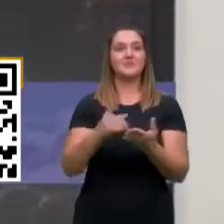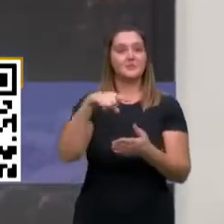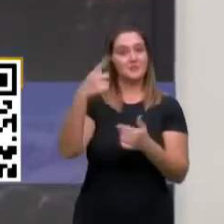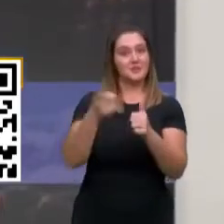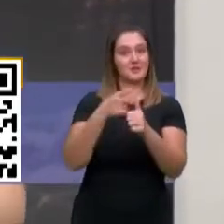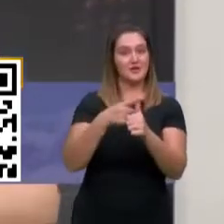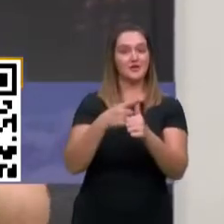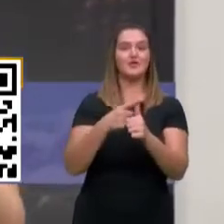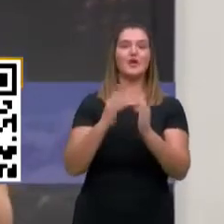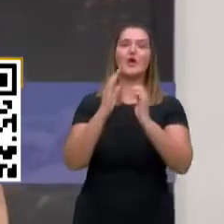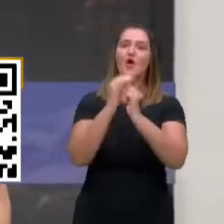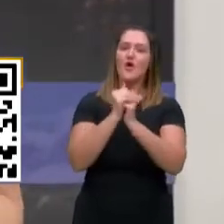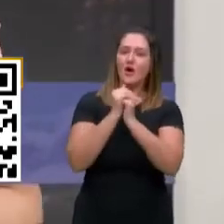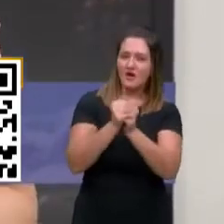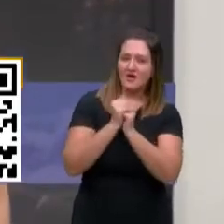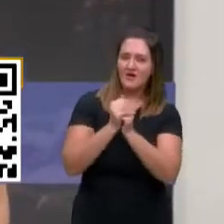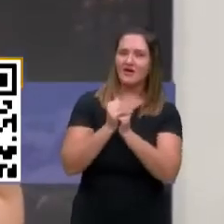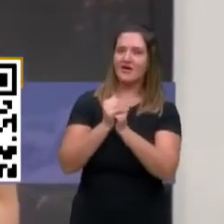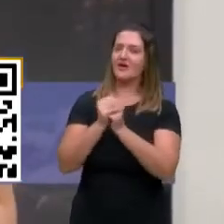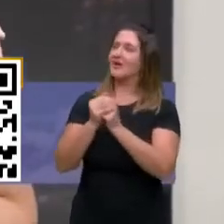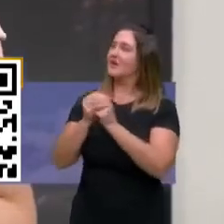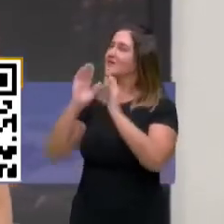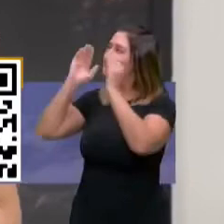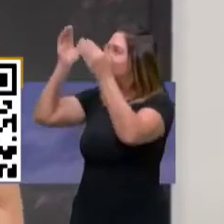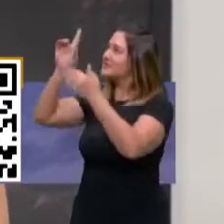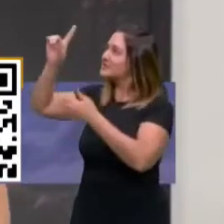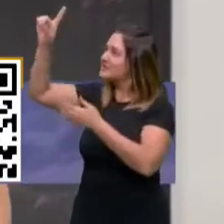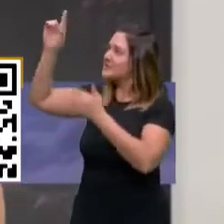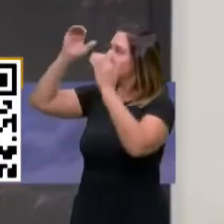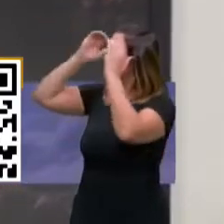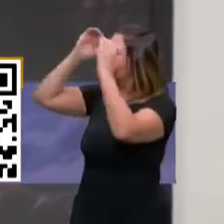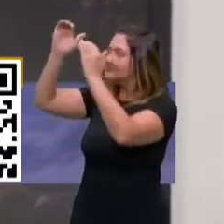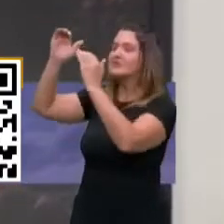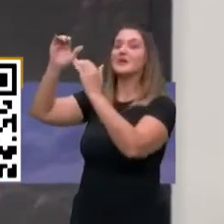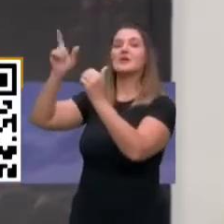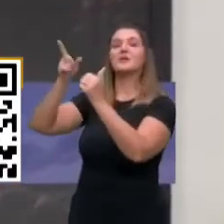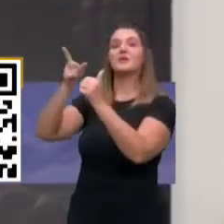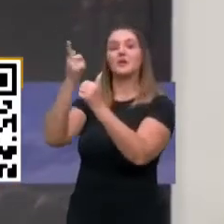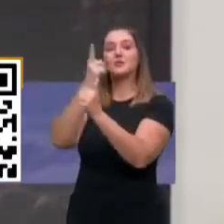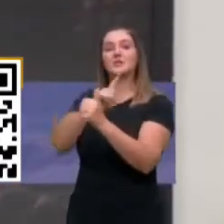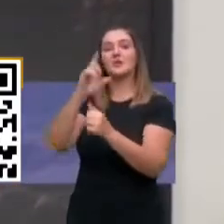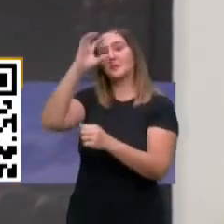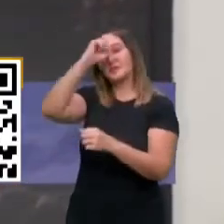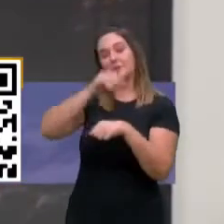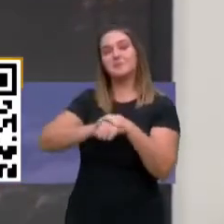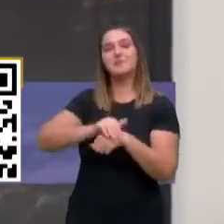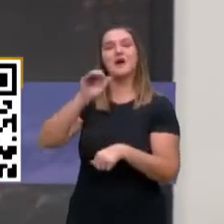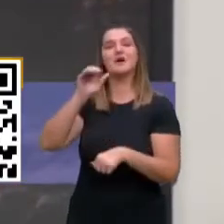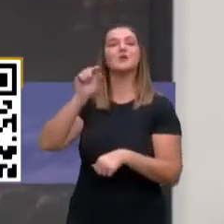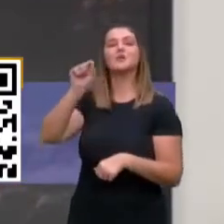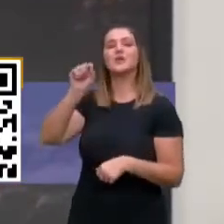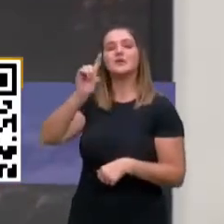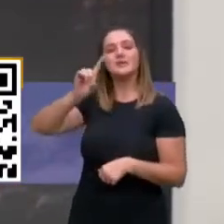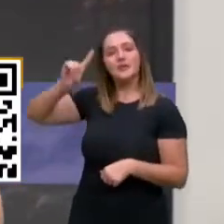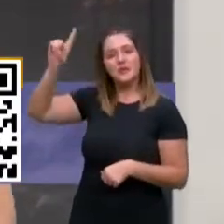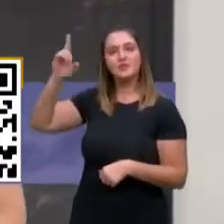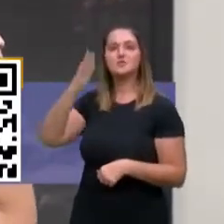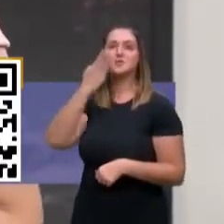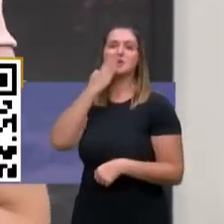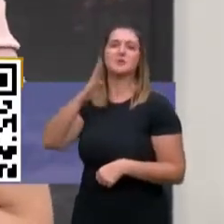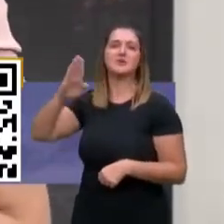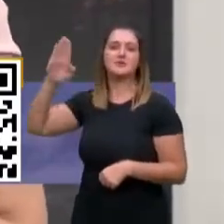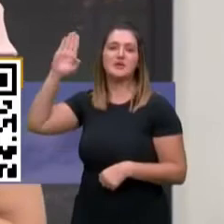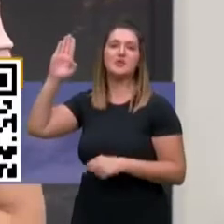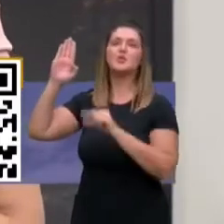orar por esse momento, consagrar a nossa vida, a nossa mente, para que a gente possa aprender mais sobre o nosso Deus, sobre o que Ele